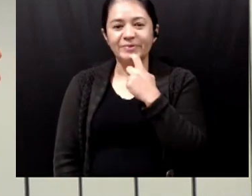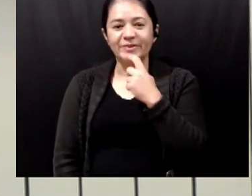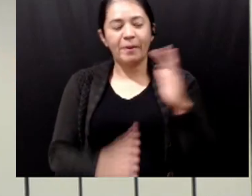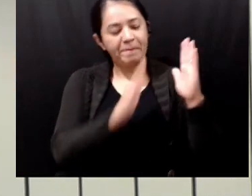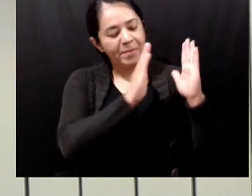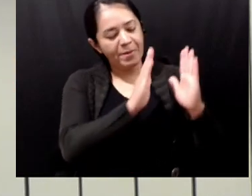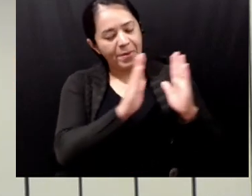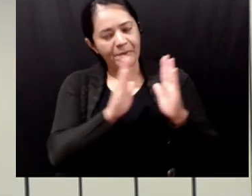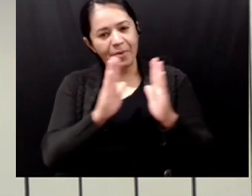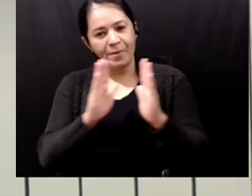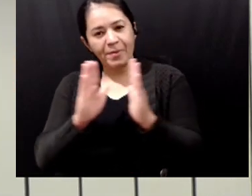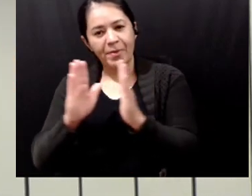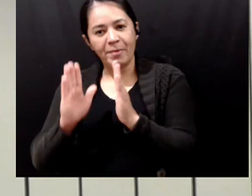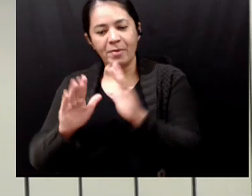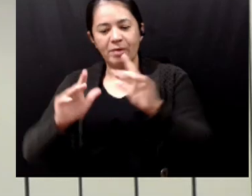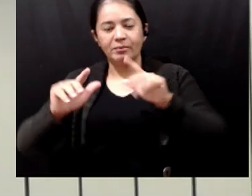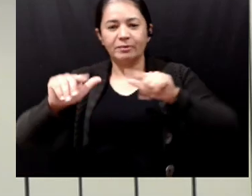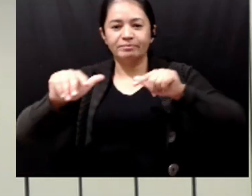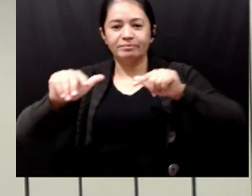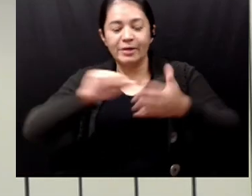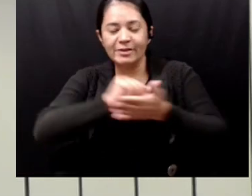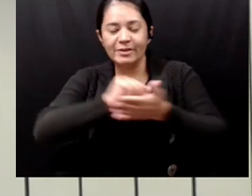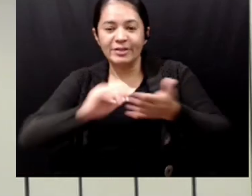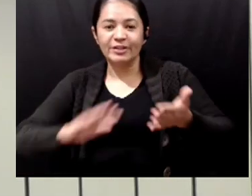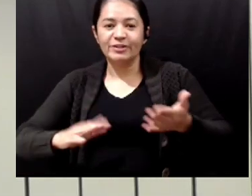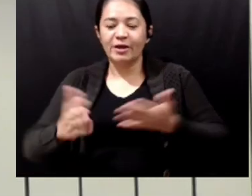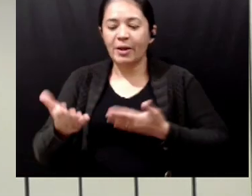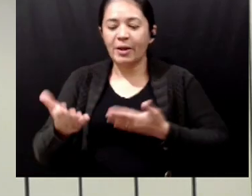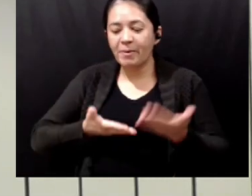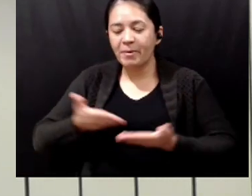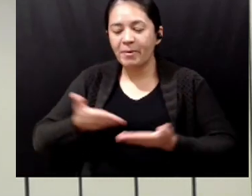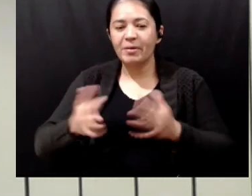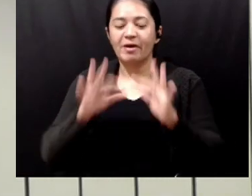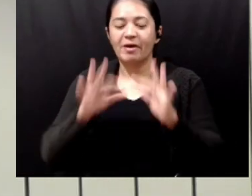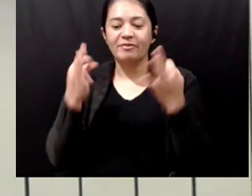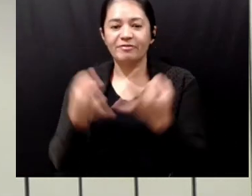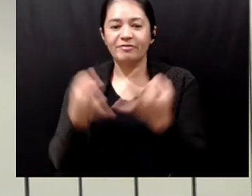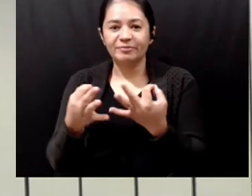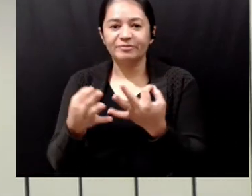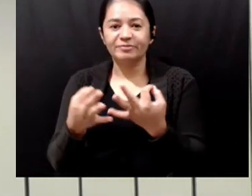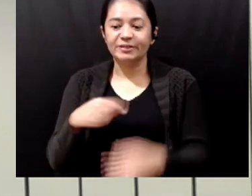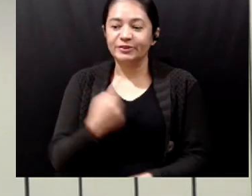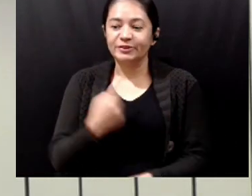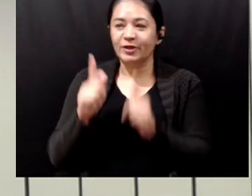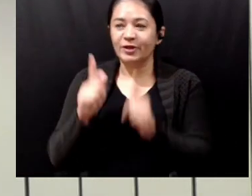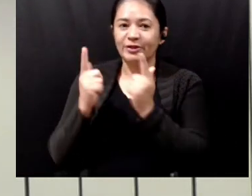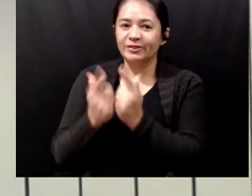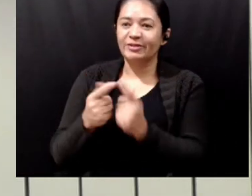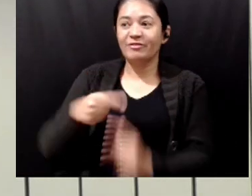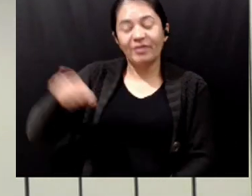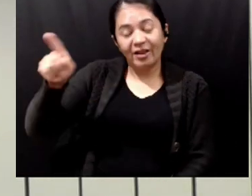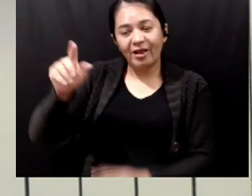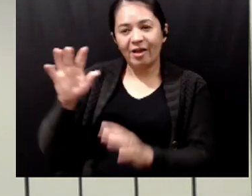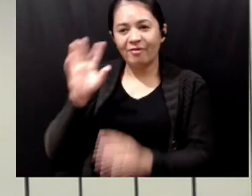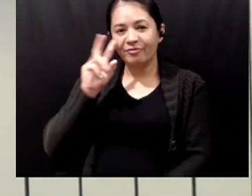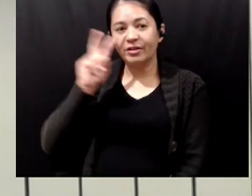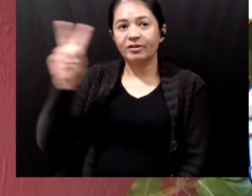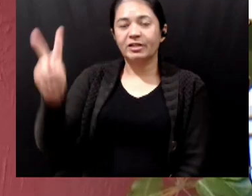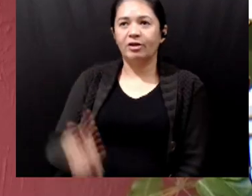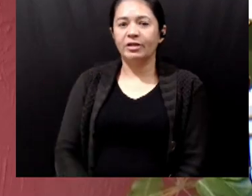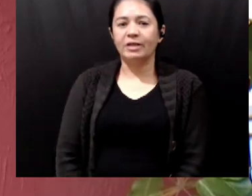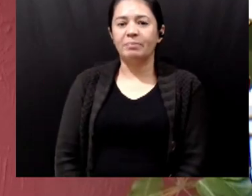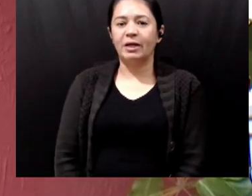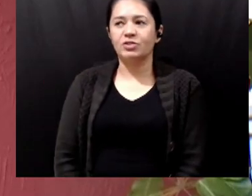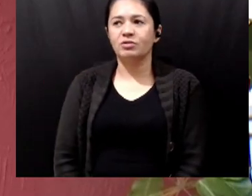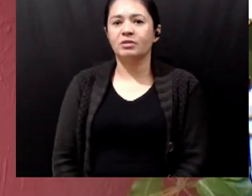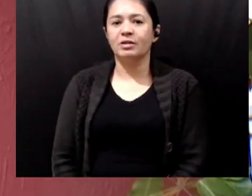repleta de atividades para entreter toda a família. E a nossa equipe foi lá conferir. O